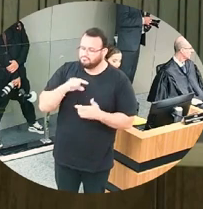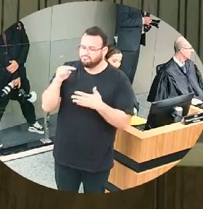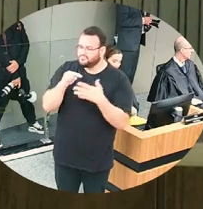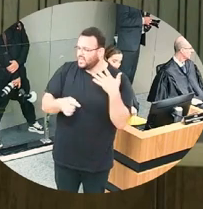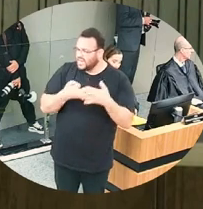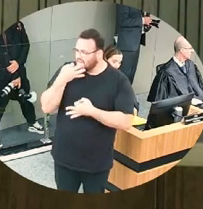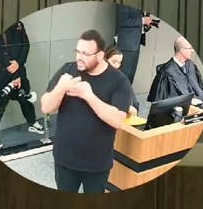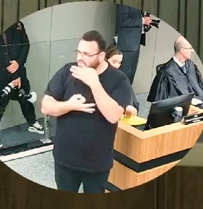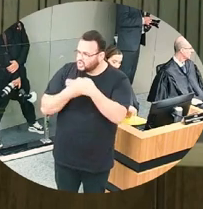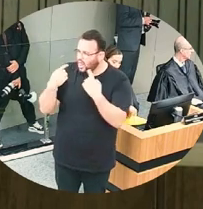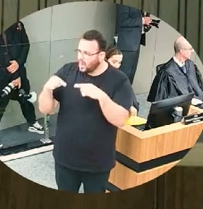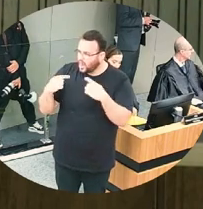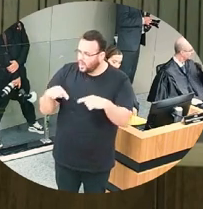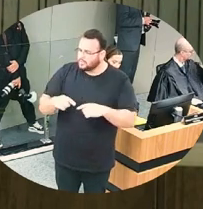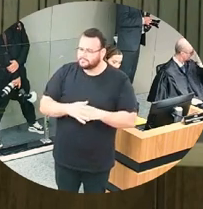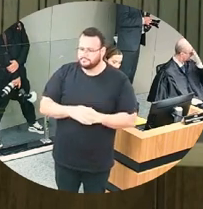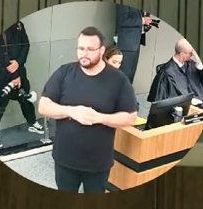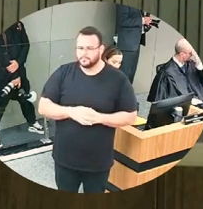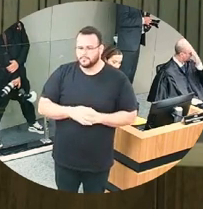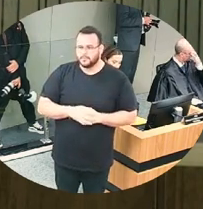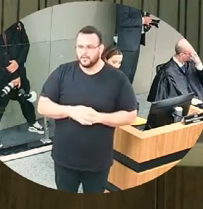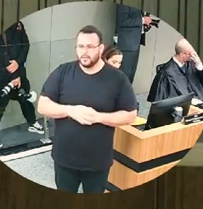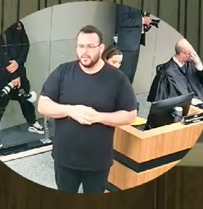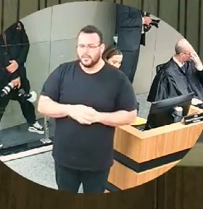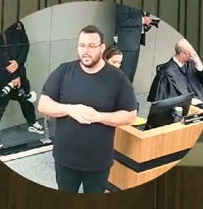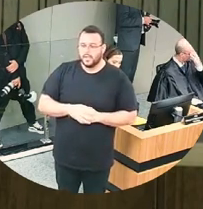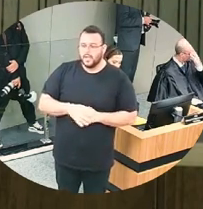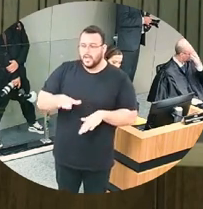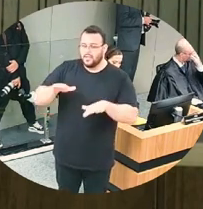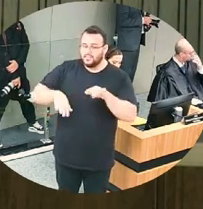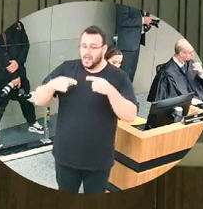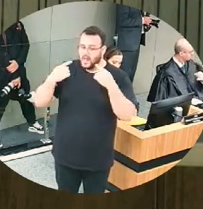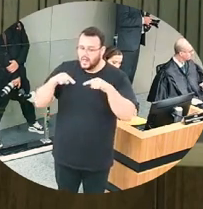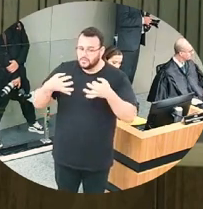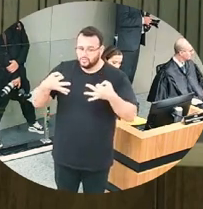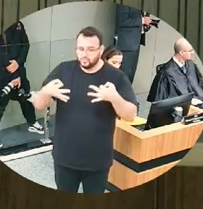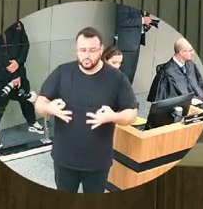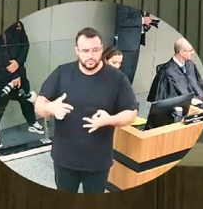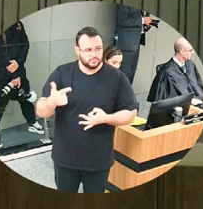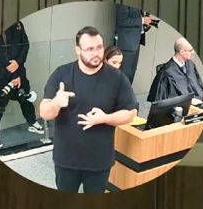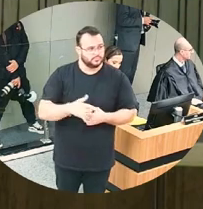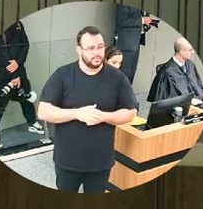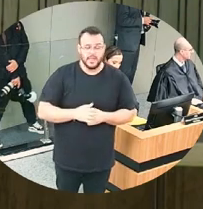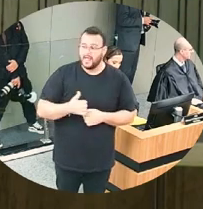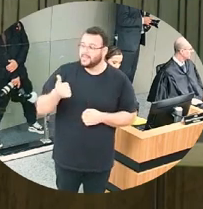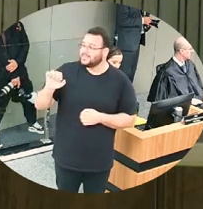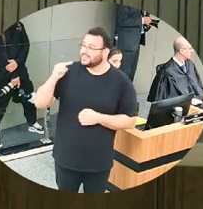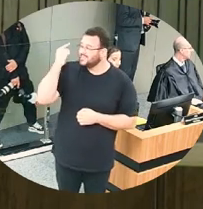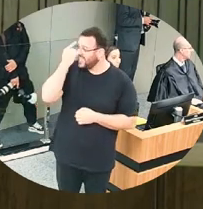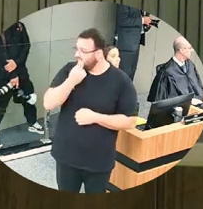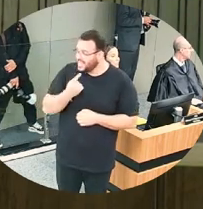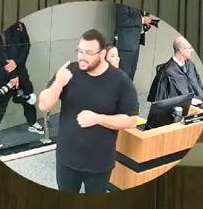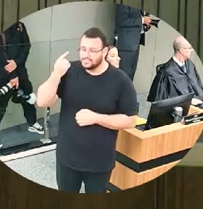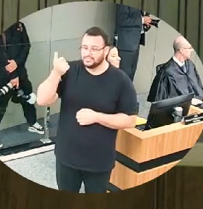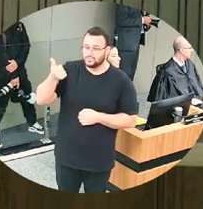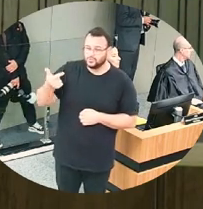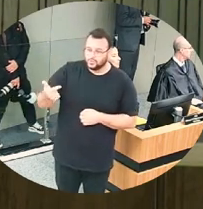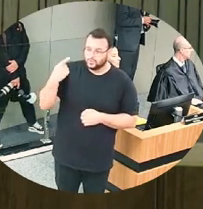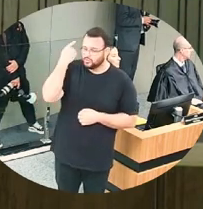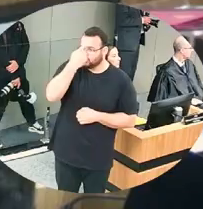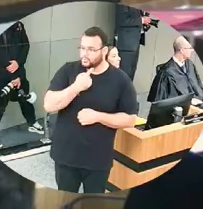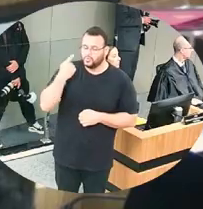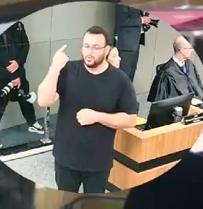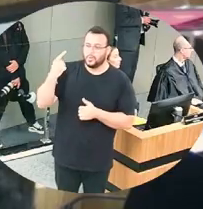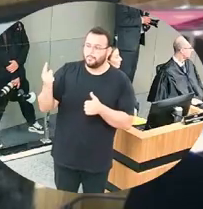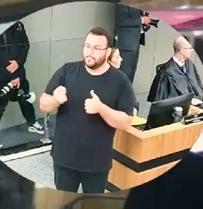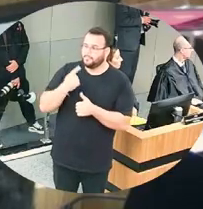críticas mas nem sempre as críticas são justas né nós ficávamos aqui 10 12 horas por dia o o primeiro motorista